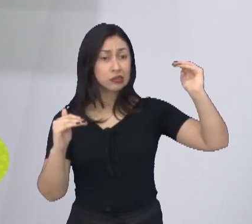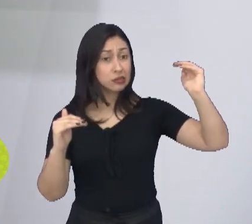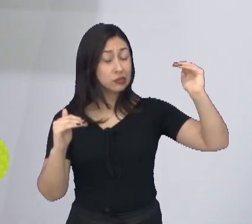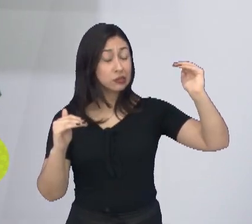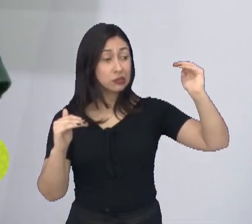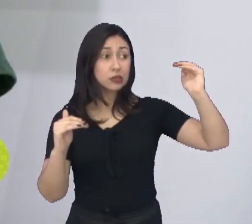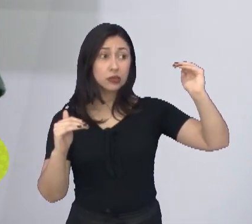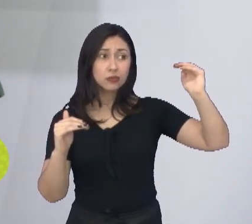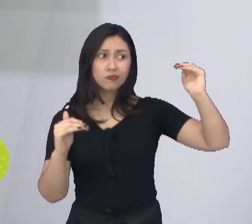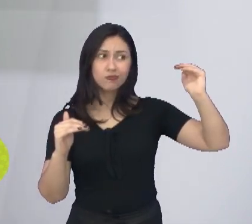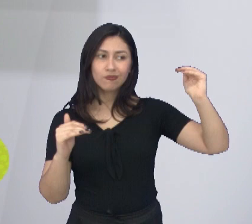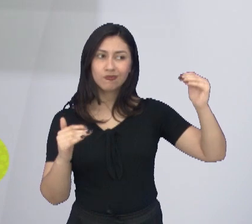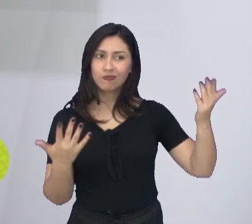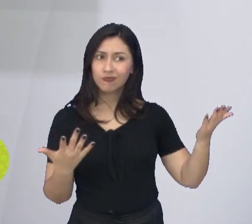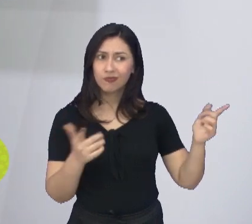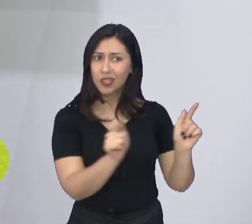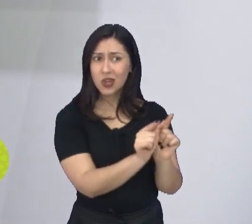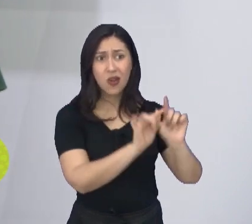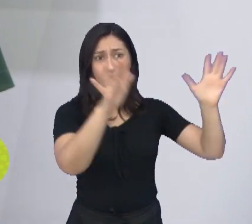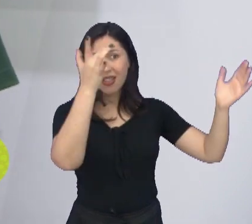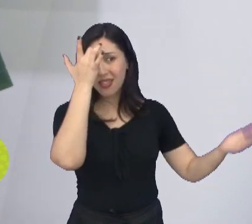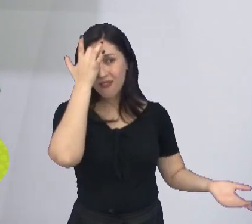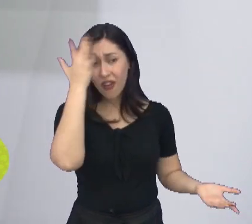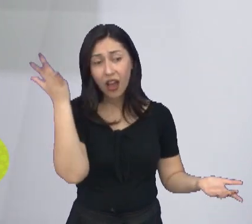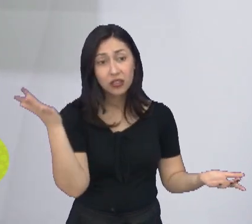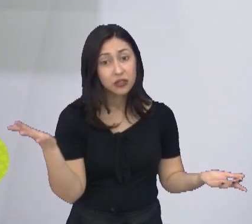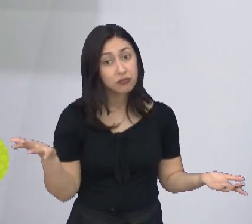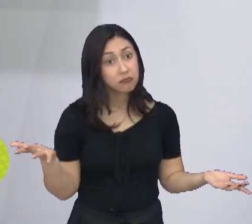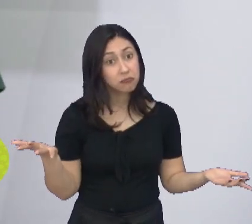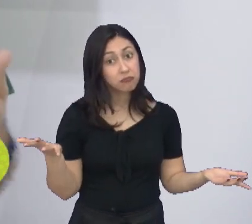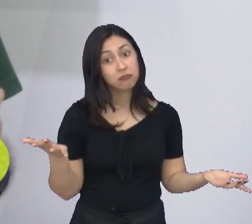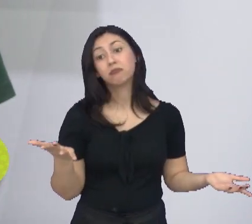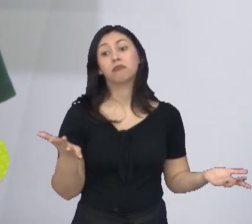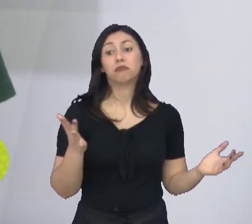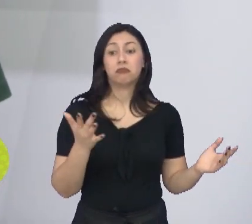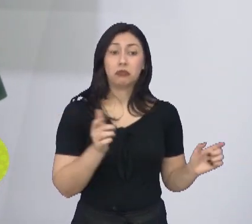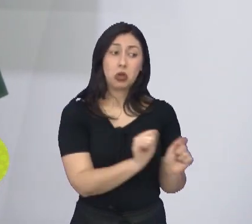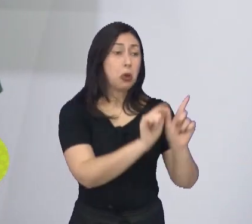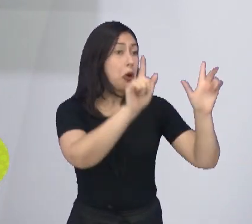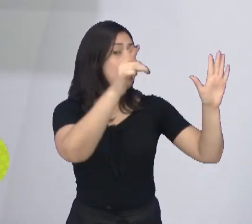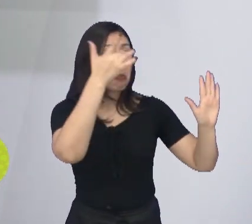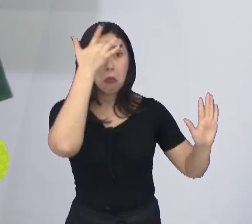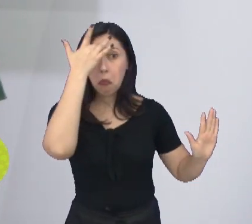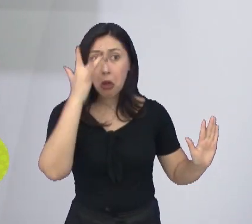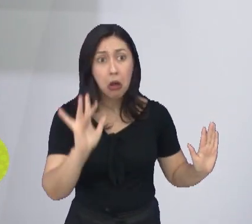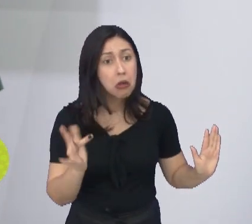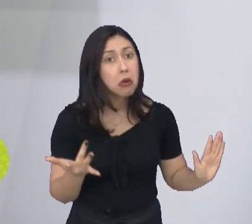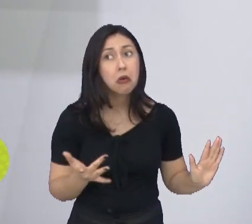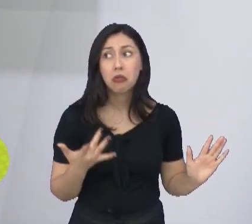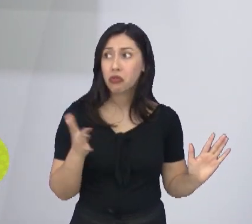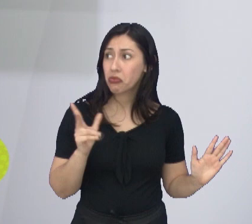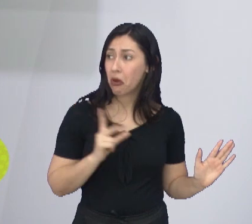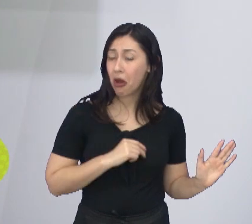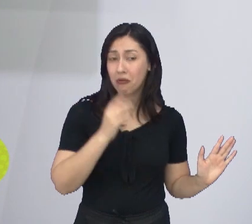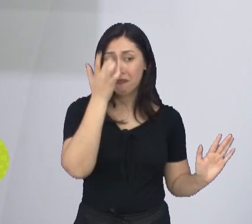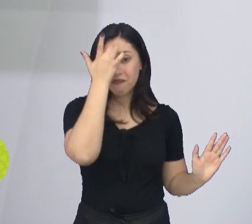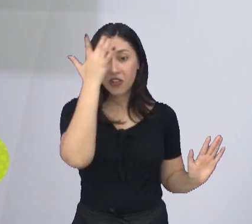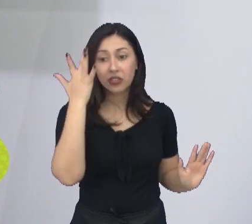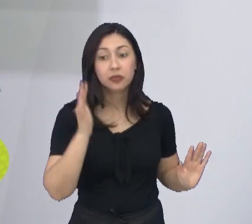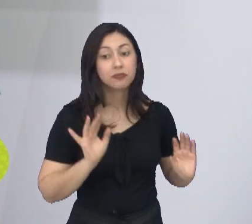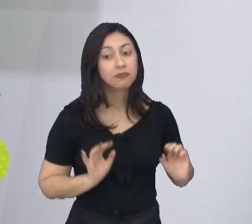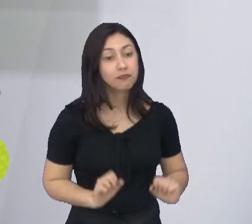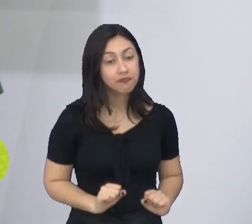até muito fácil para o time de Guarulhos. Acho que, se bobear, até nem o Guarulhos esperava tanta facilidade nos dois primeiros